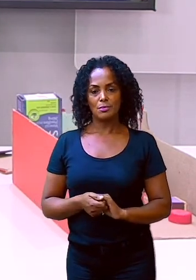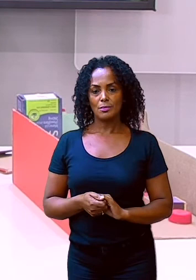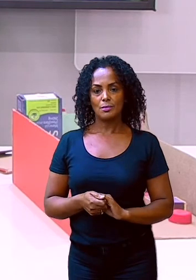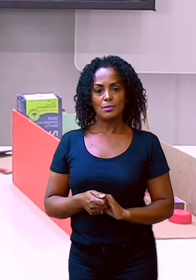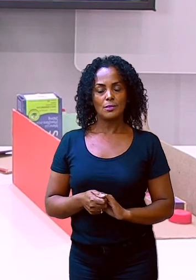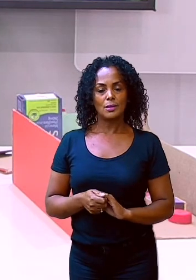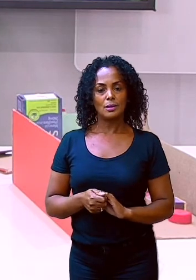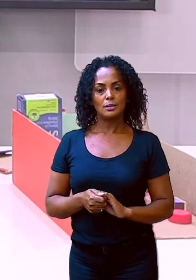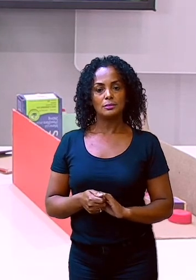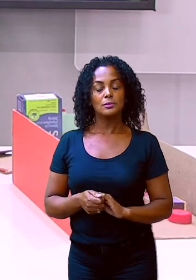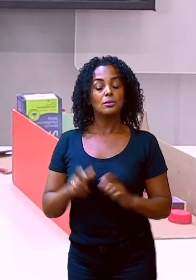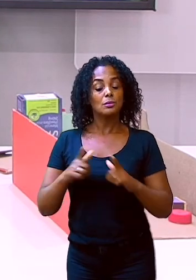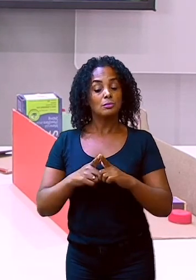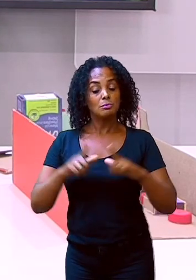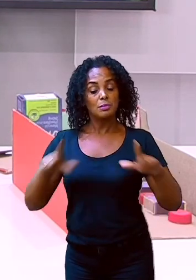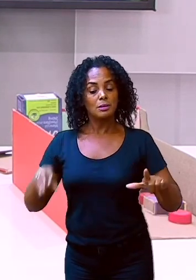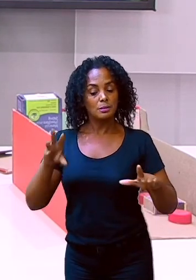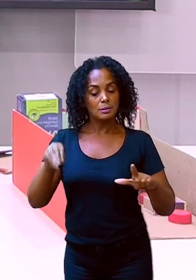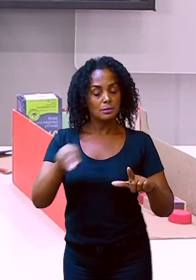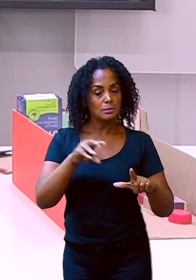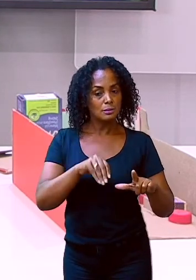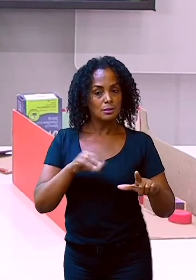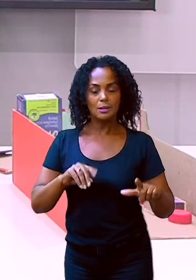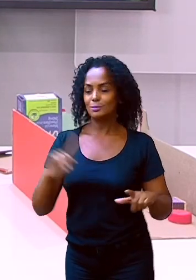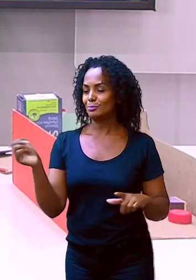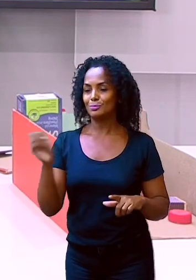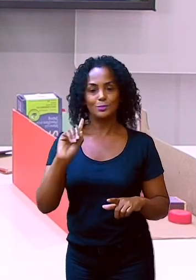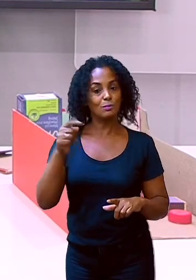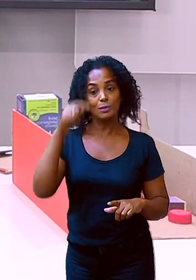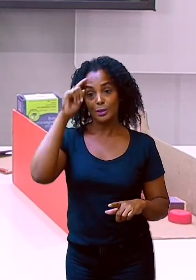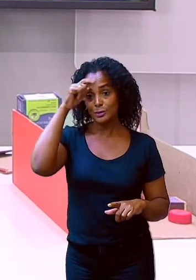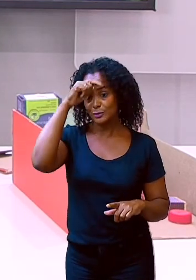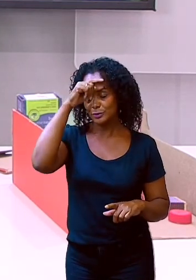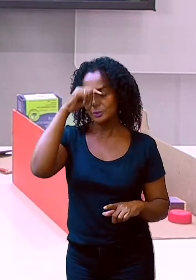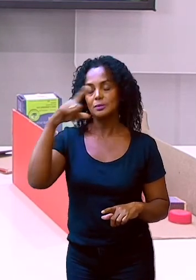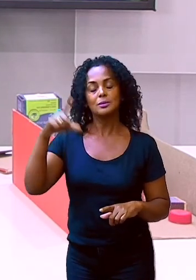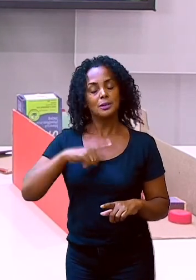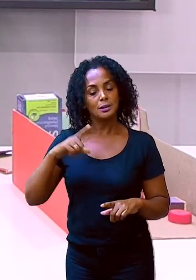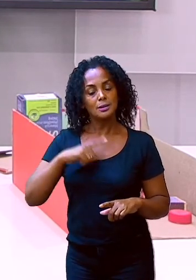Confeccionar uma maquete não é difícil, a gente precisa ter um pouquinho de paciência mesmo.